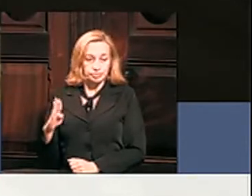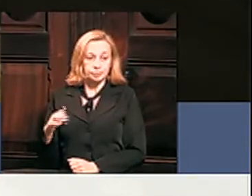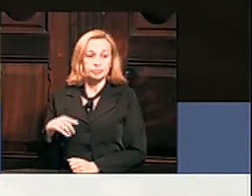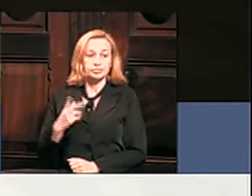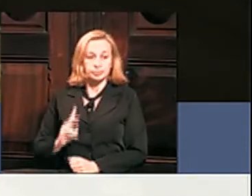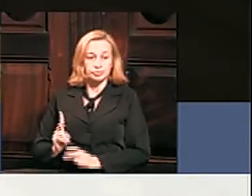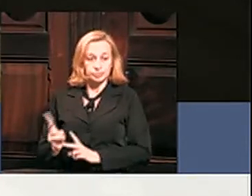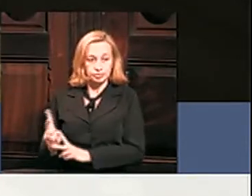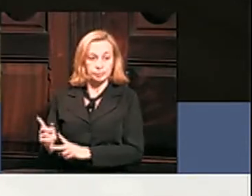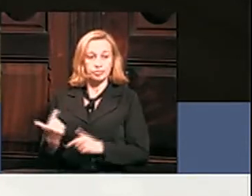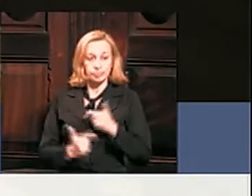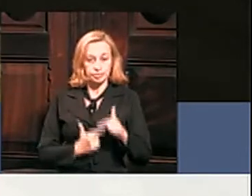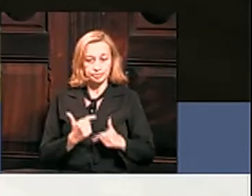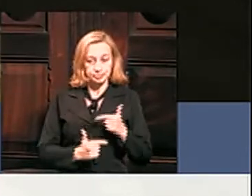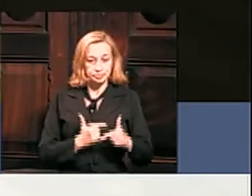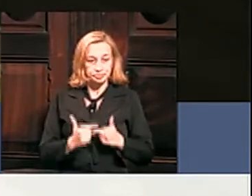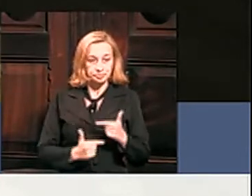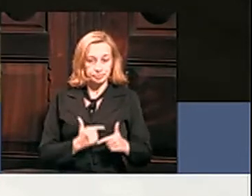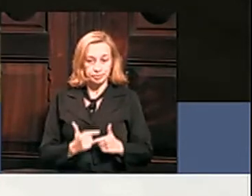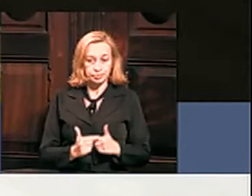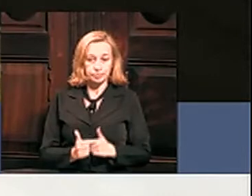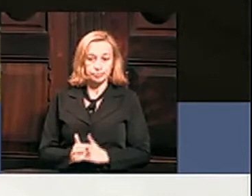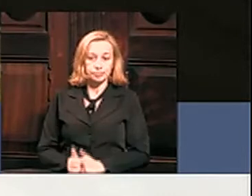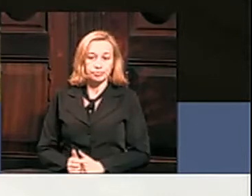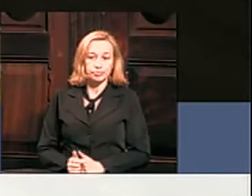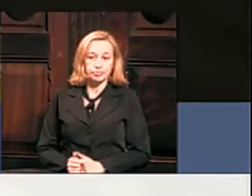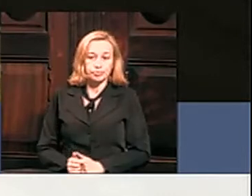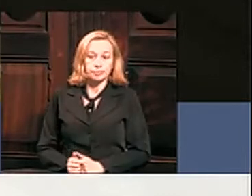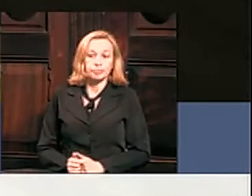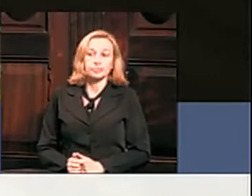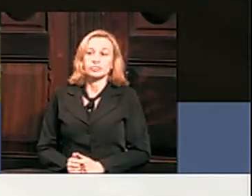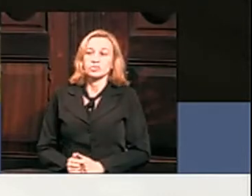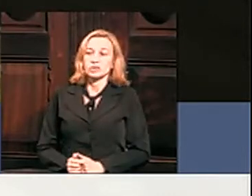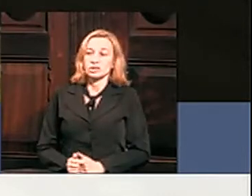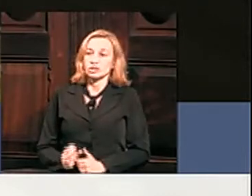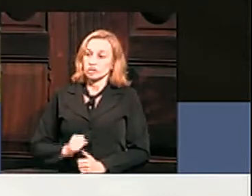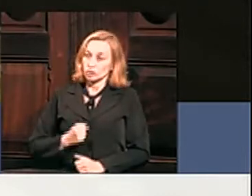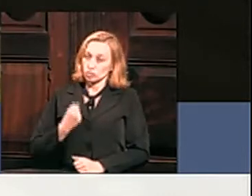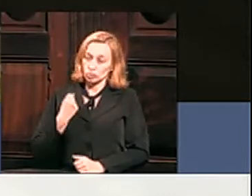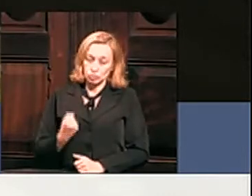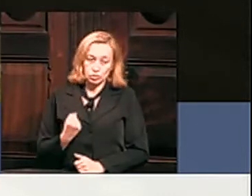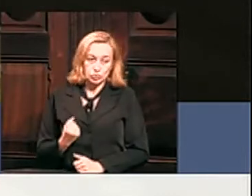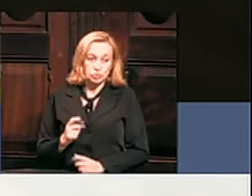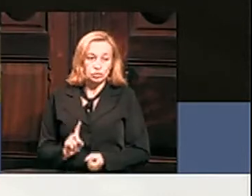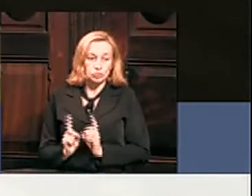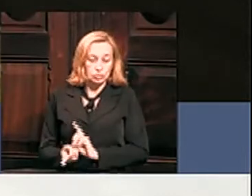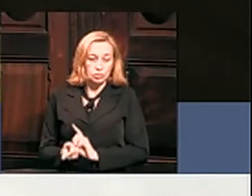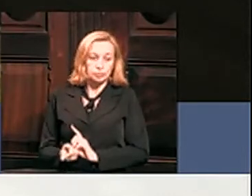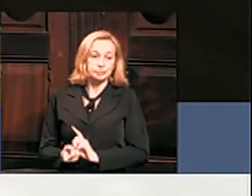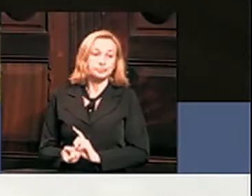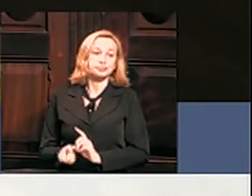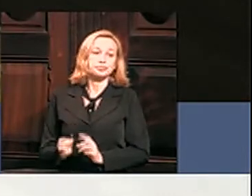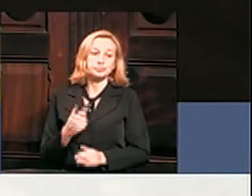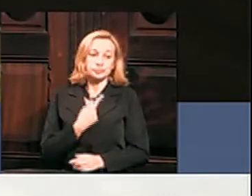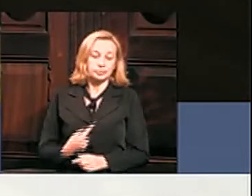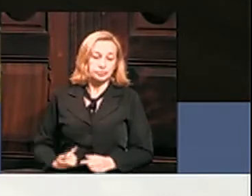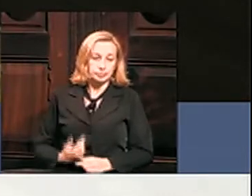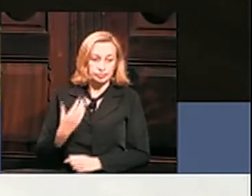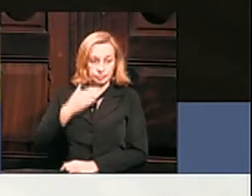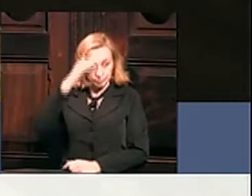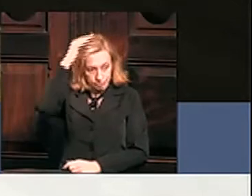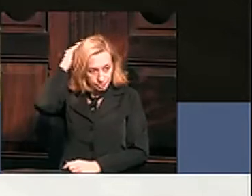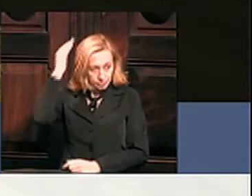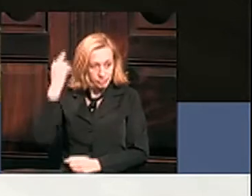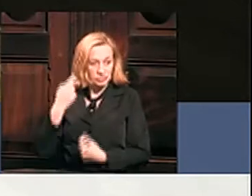luta, né, com muita firmeza contra o governo Temer, contra o